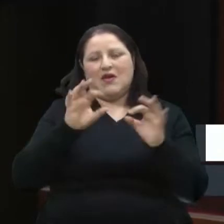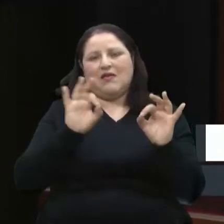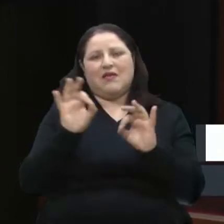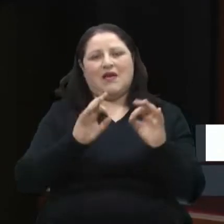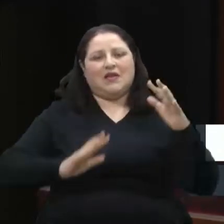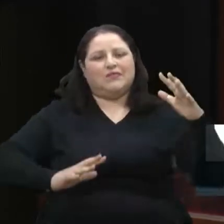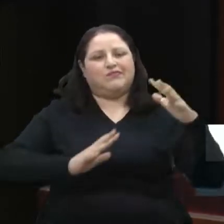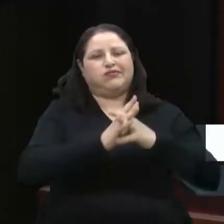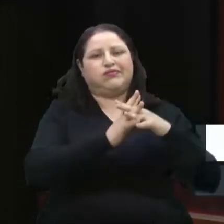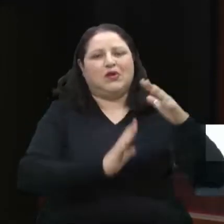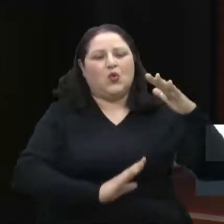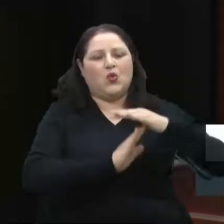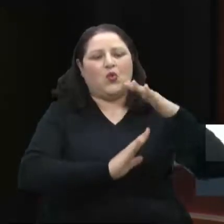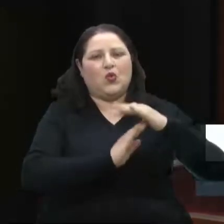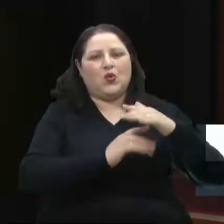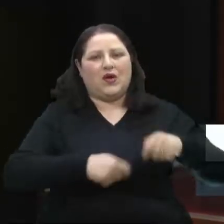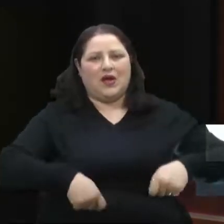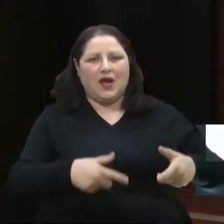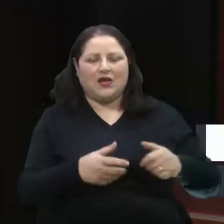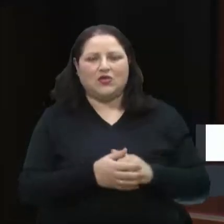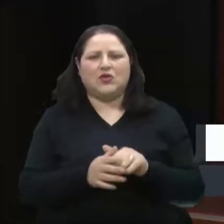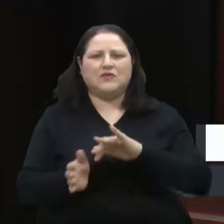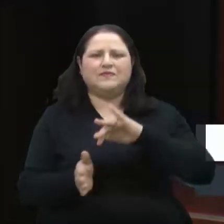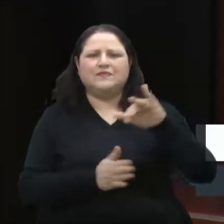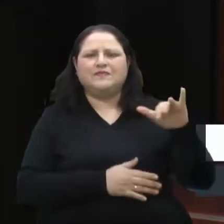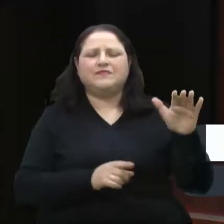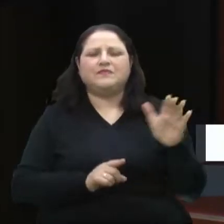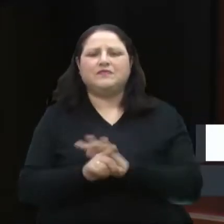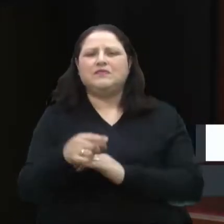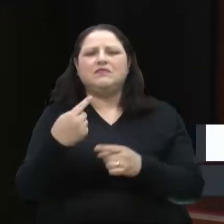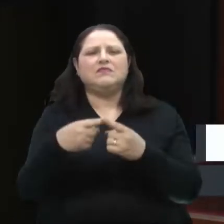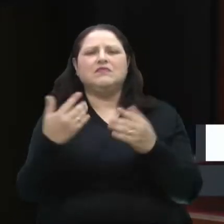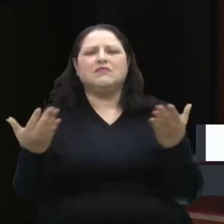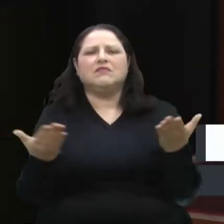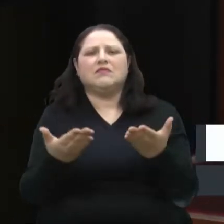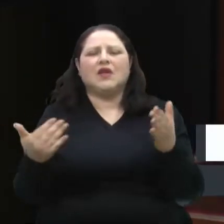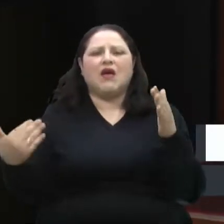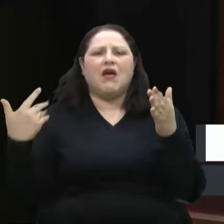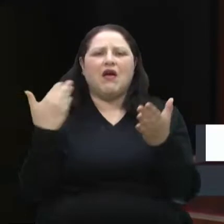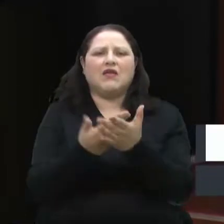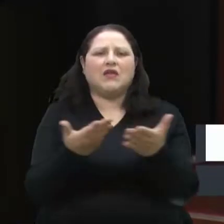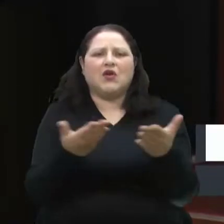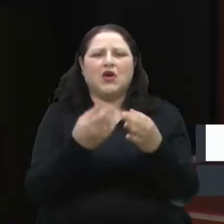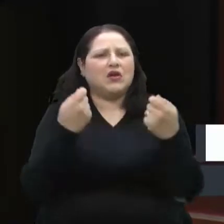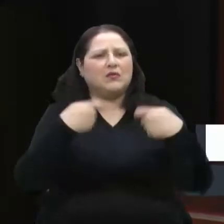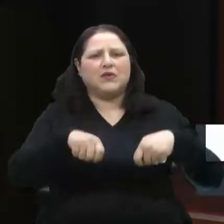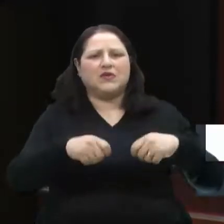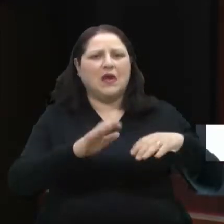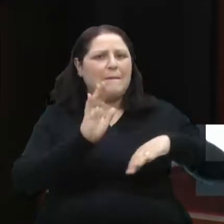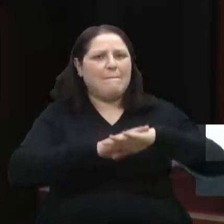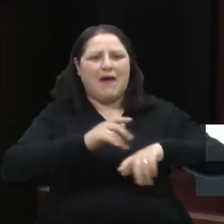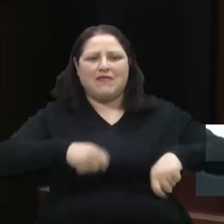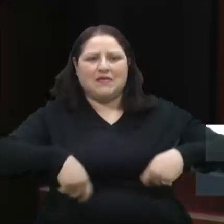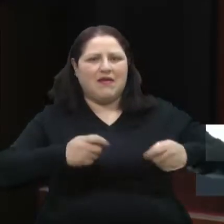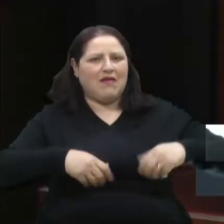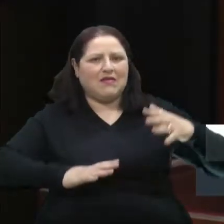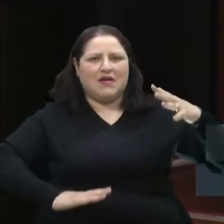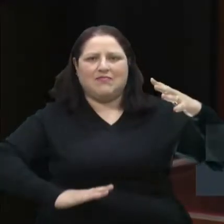fica, por que é que até agora não precisou furar o teto de gasto para pagar o auxílio